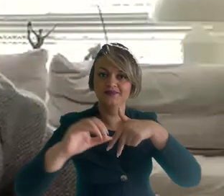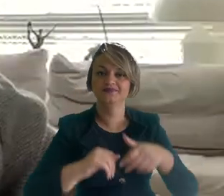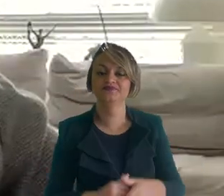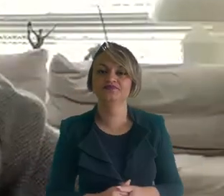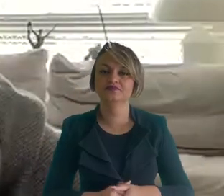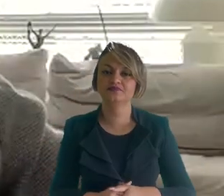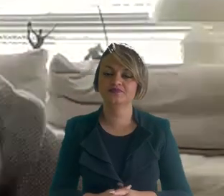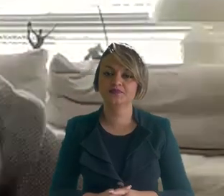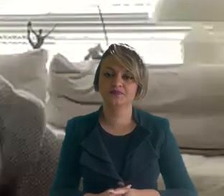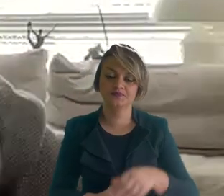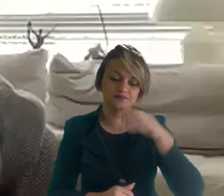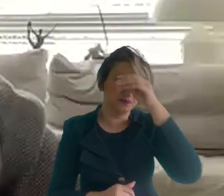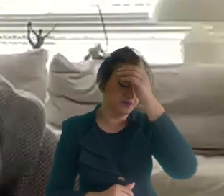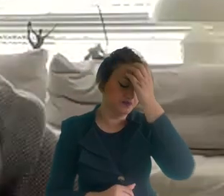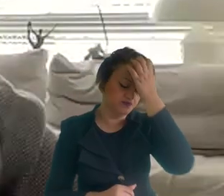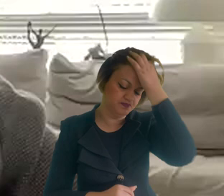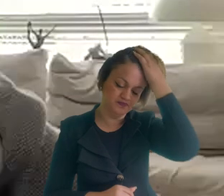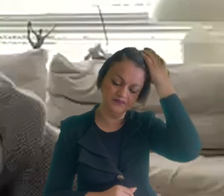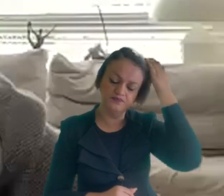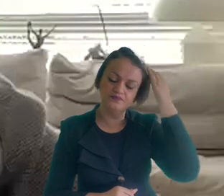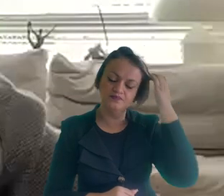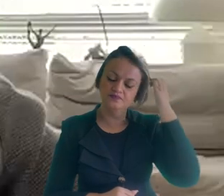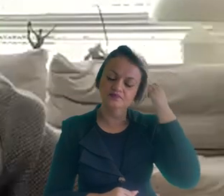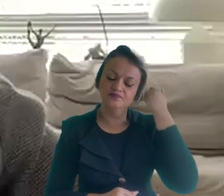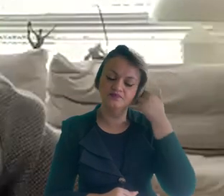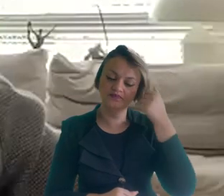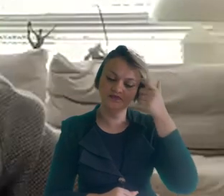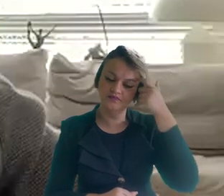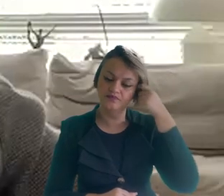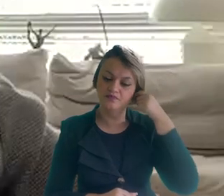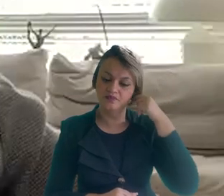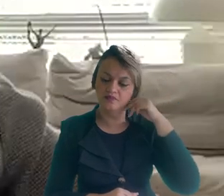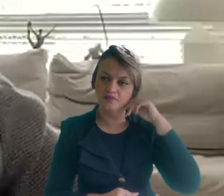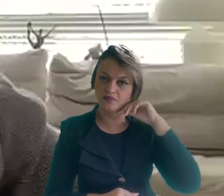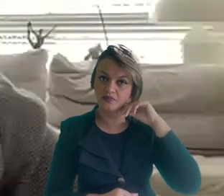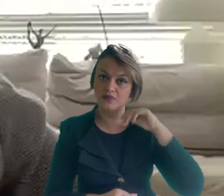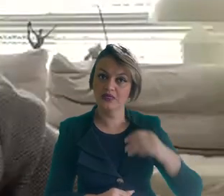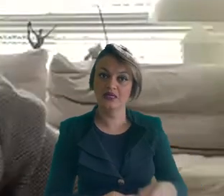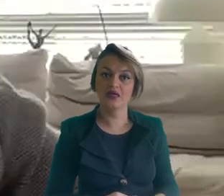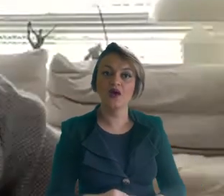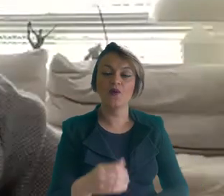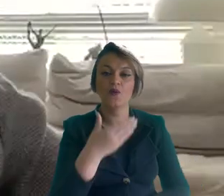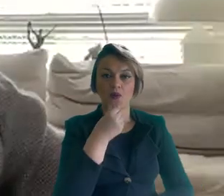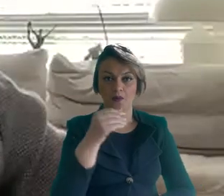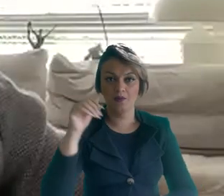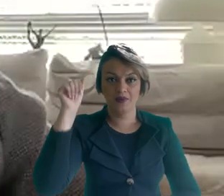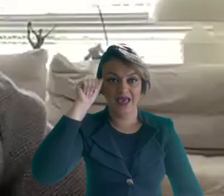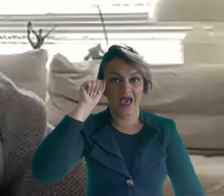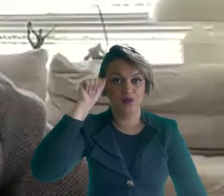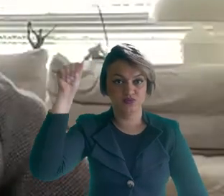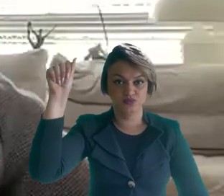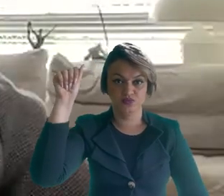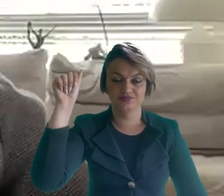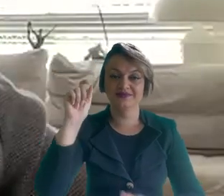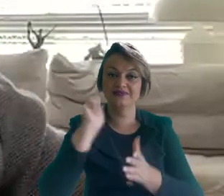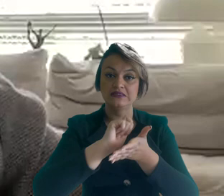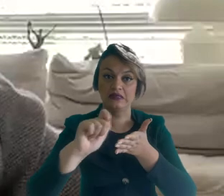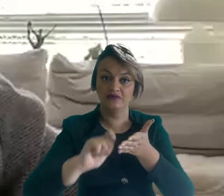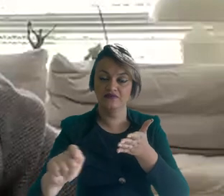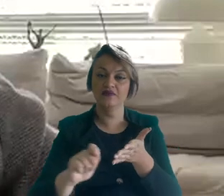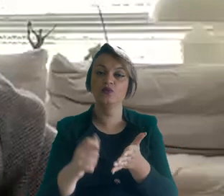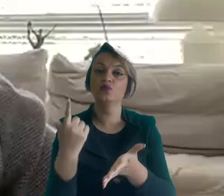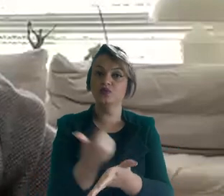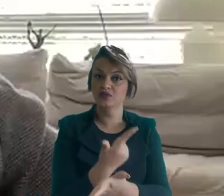entre nós é um grande autor escreveu